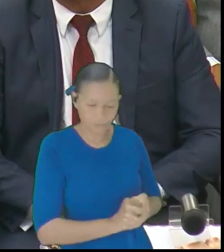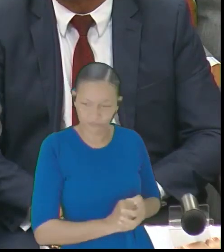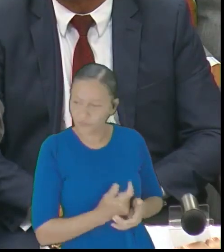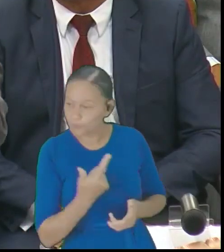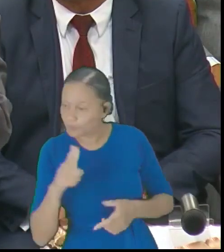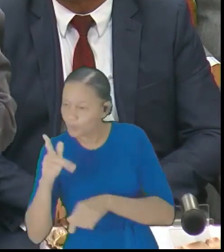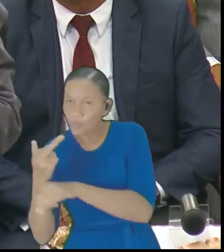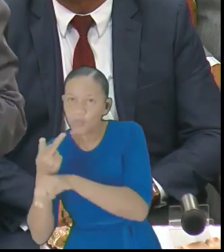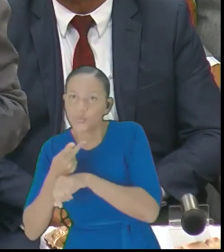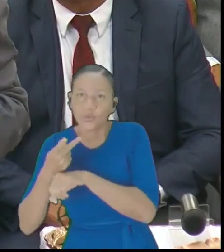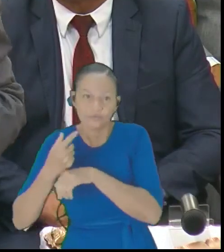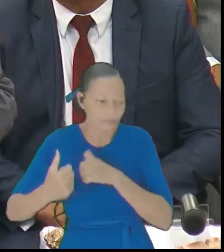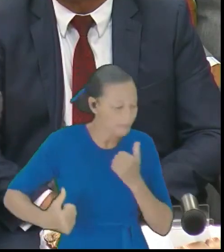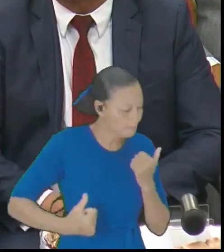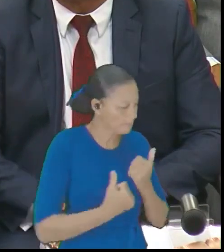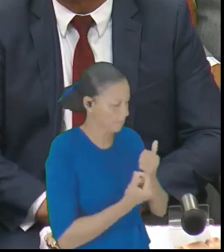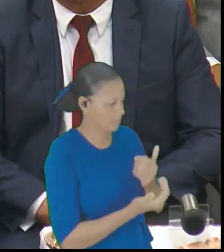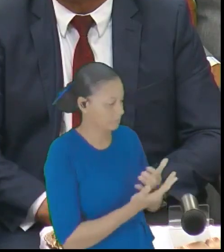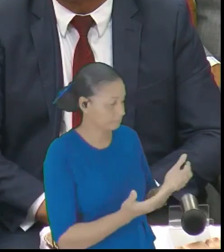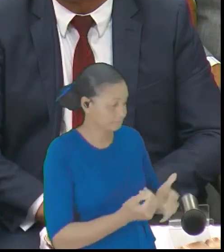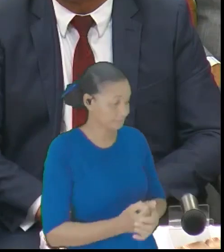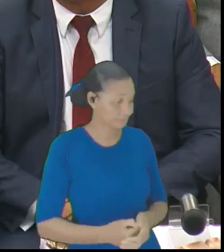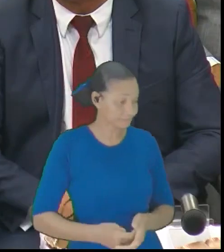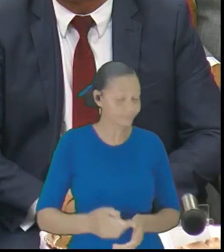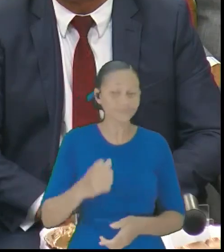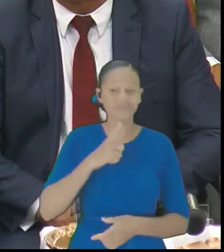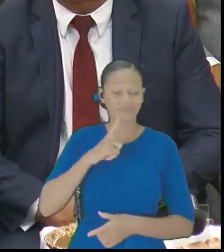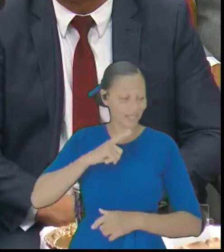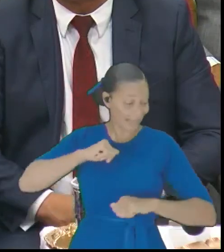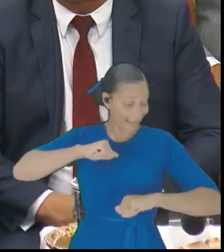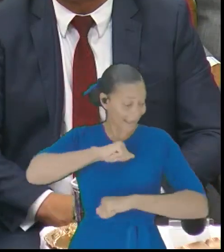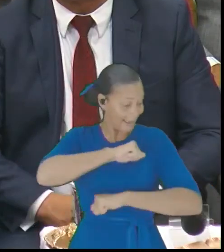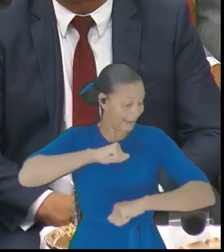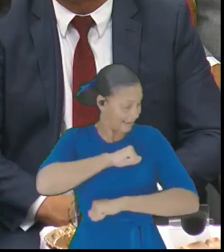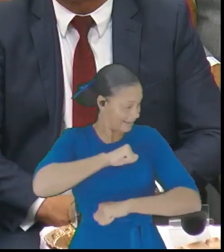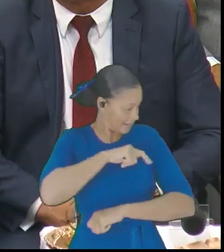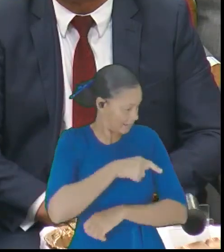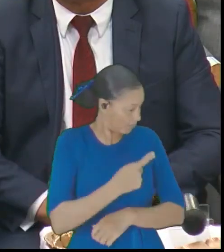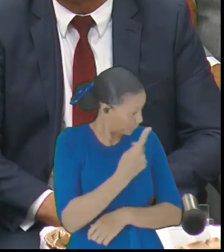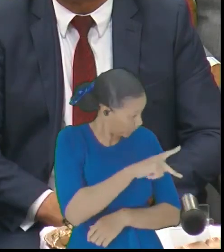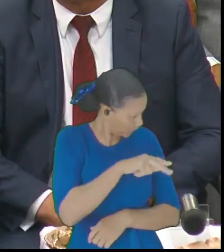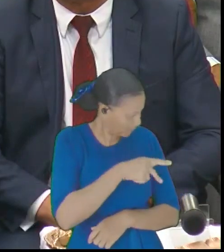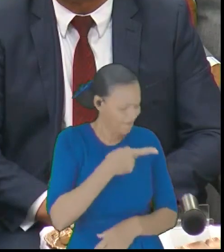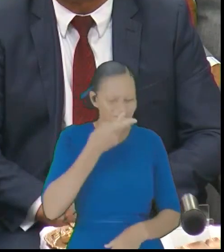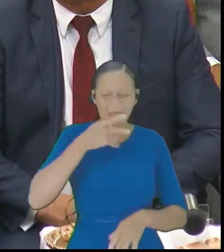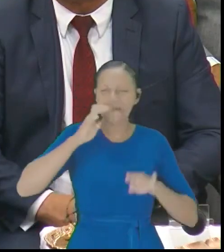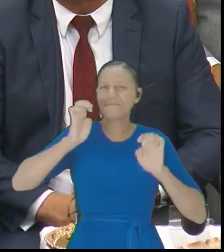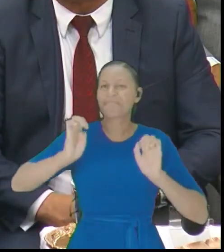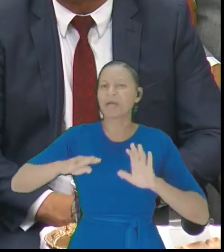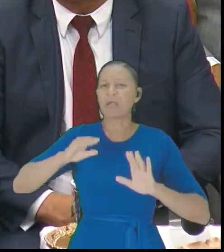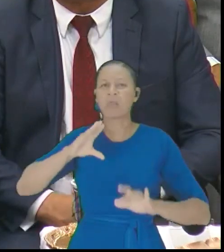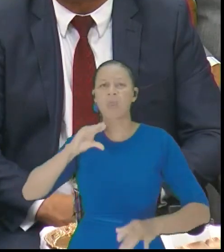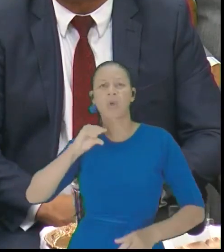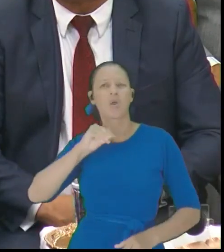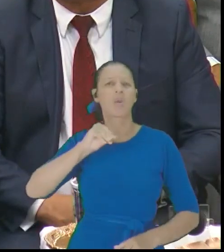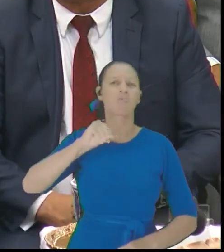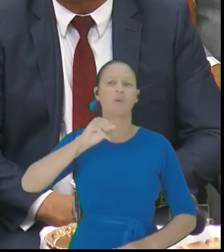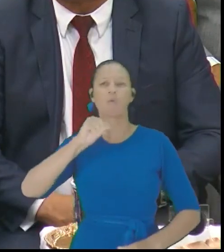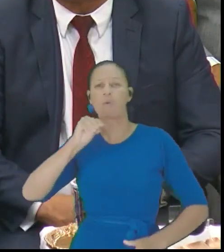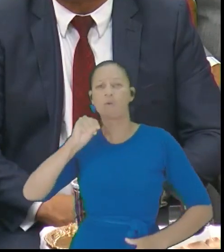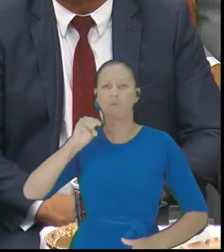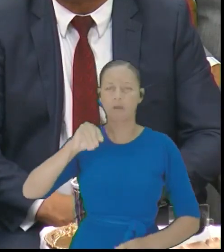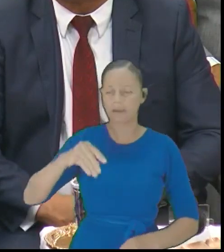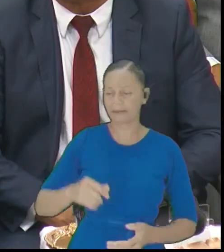ele. Deus disse: tem lá Arão, teu irmão, ele fala bem. Deus sabe, ele fala